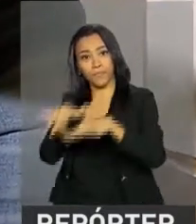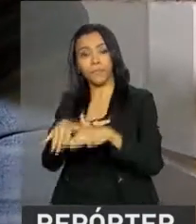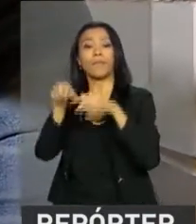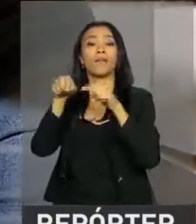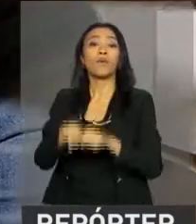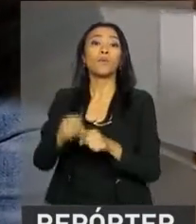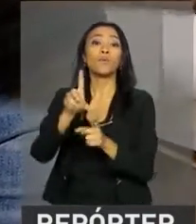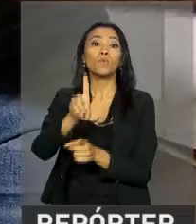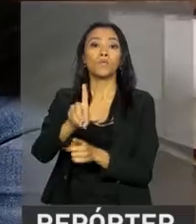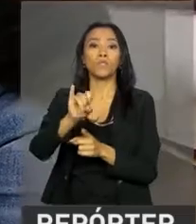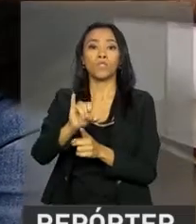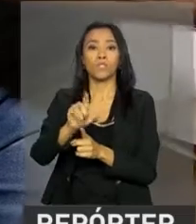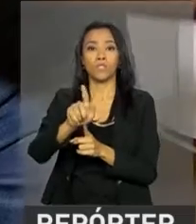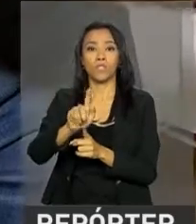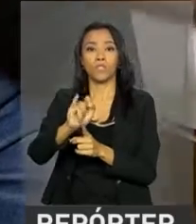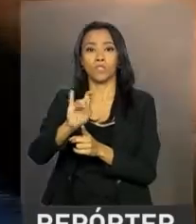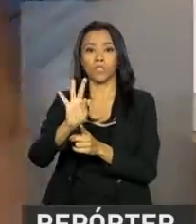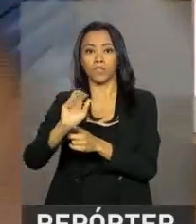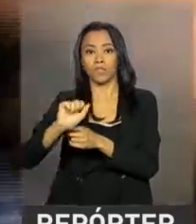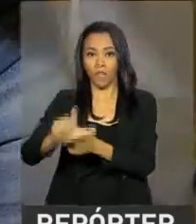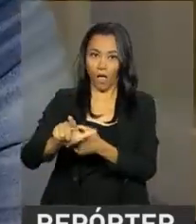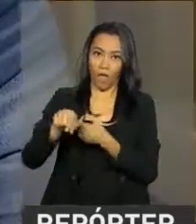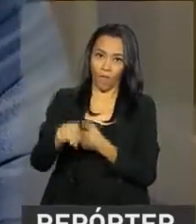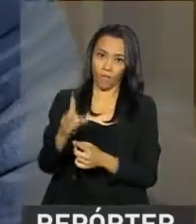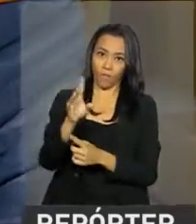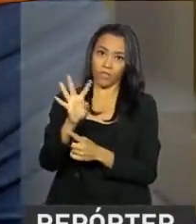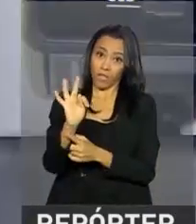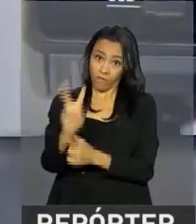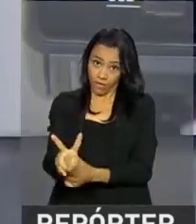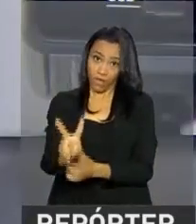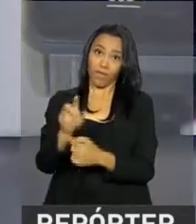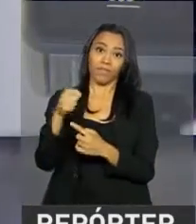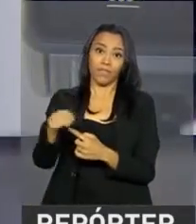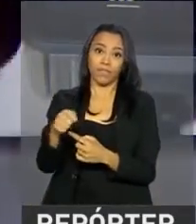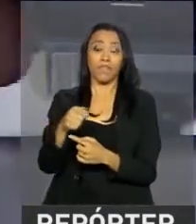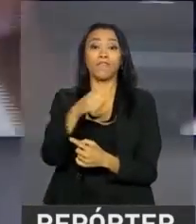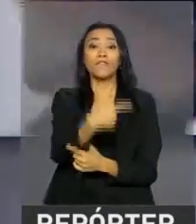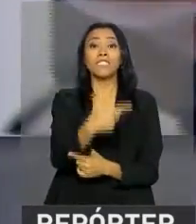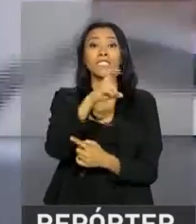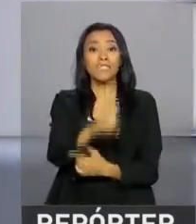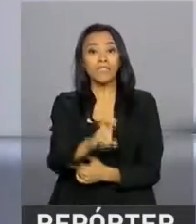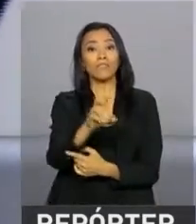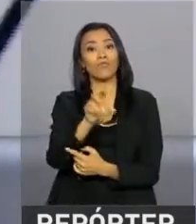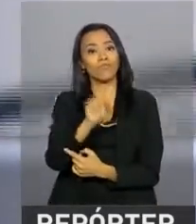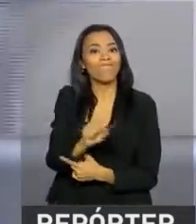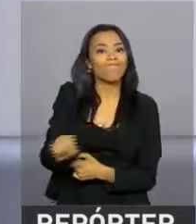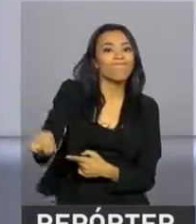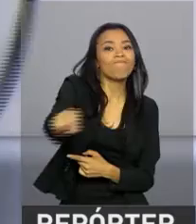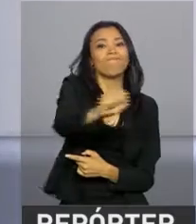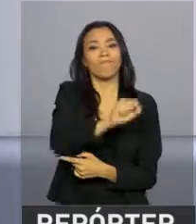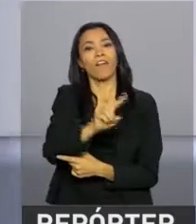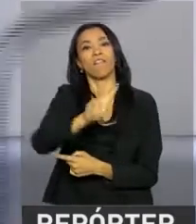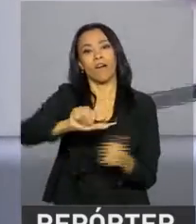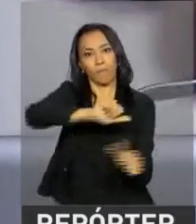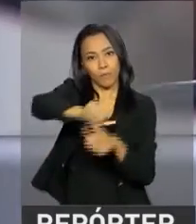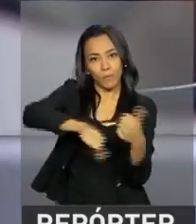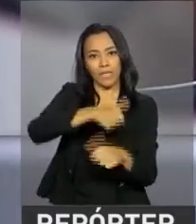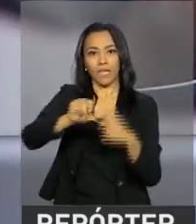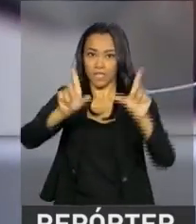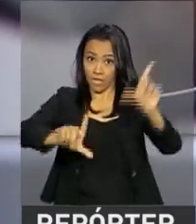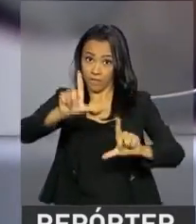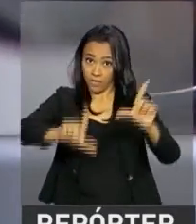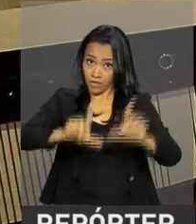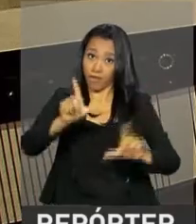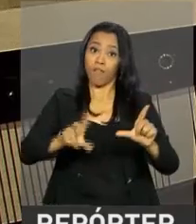o sinal digital segundo o governo 25 canais de televisão vão passar pela mudança depois do desligamento